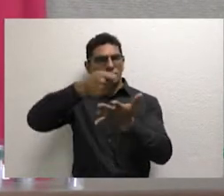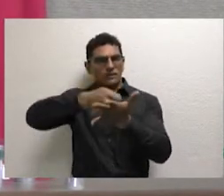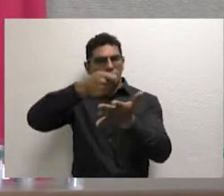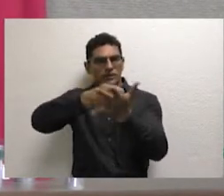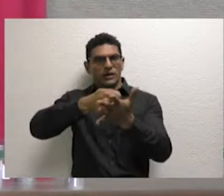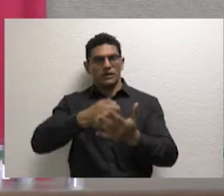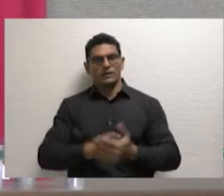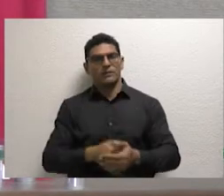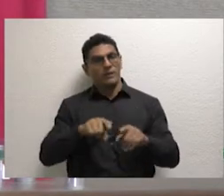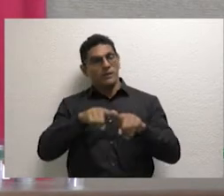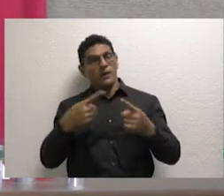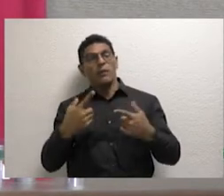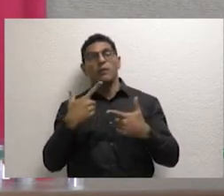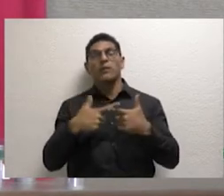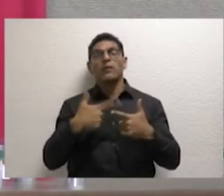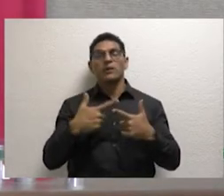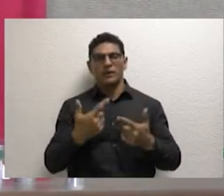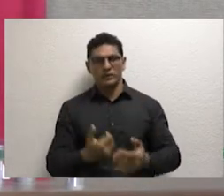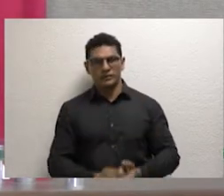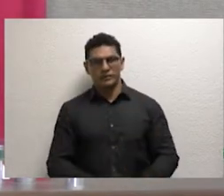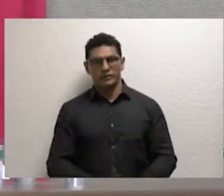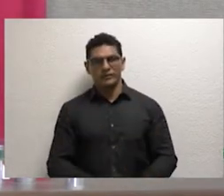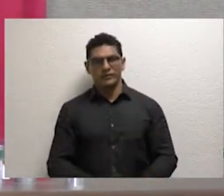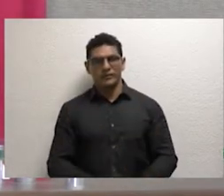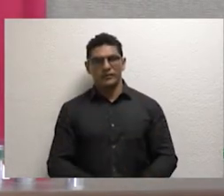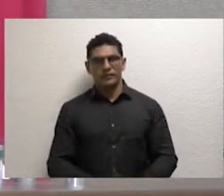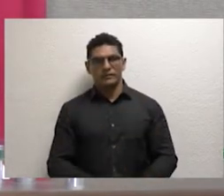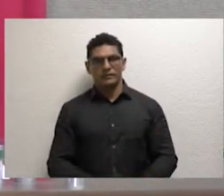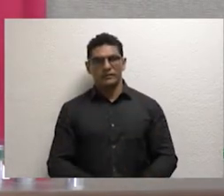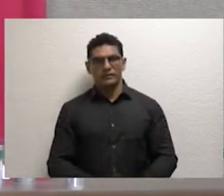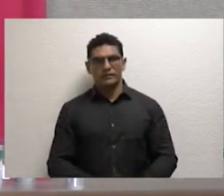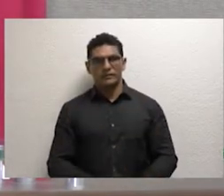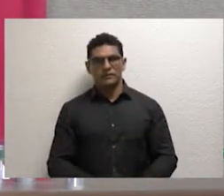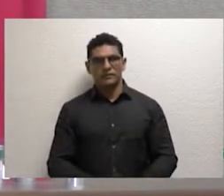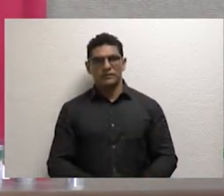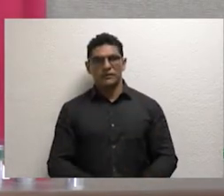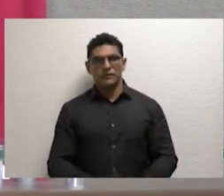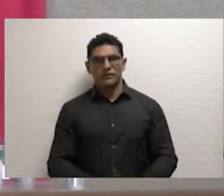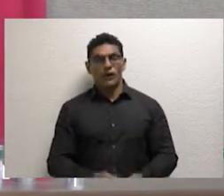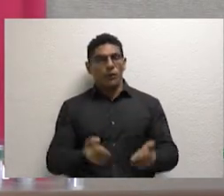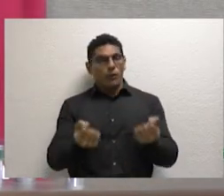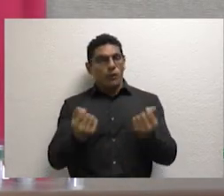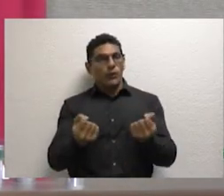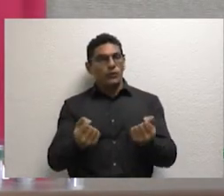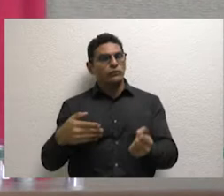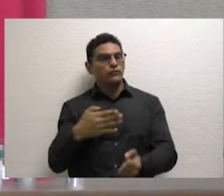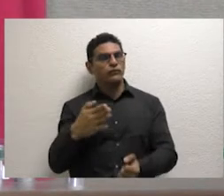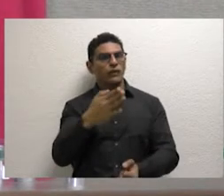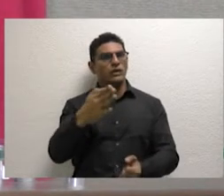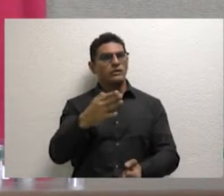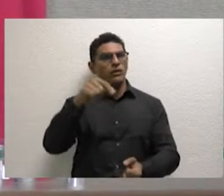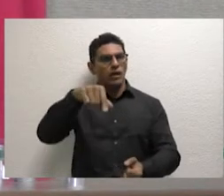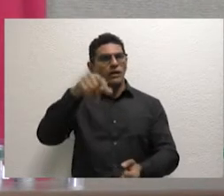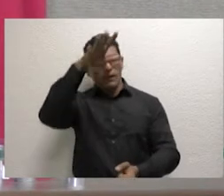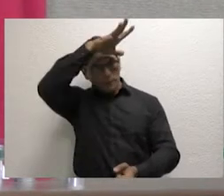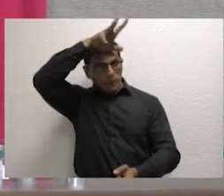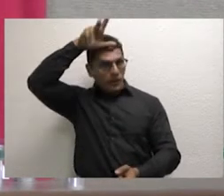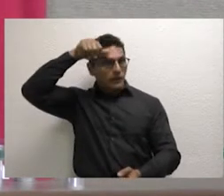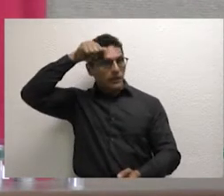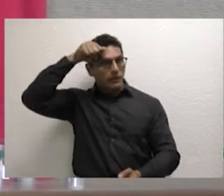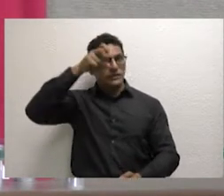Mas por que a saca da ração aqui em Manaus custa uma média de R$ 55,00,